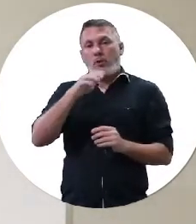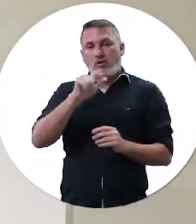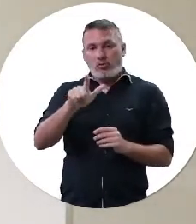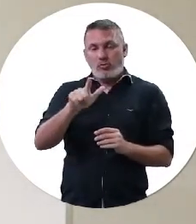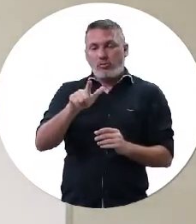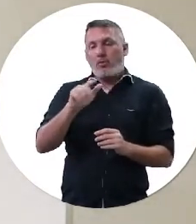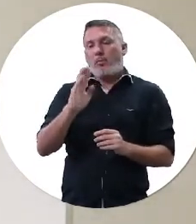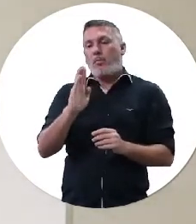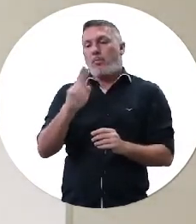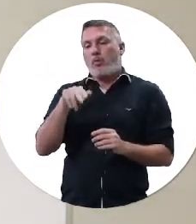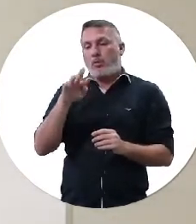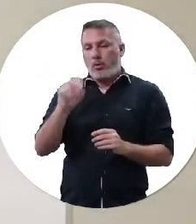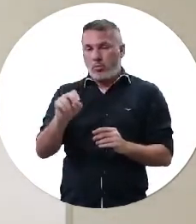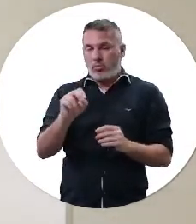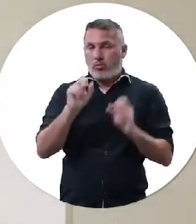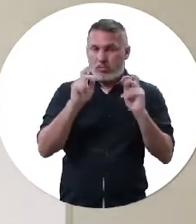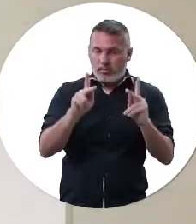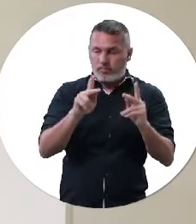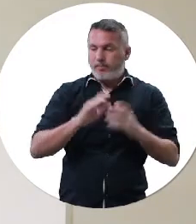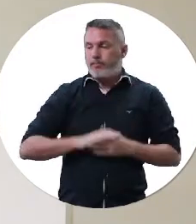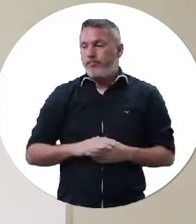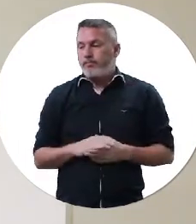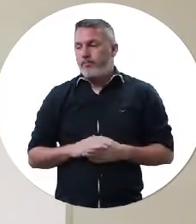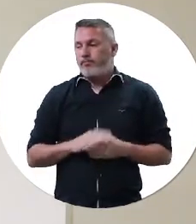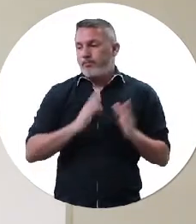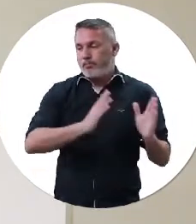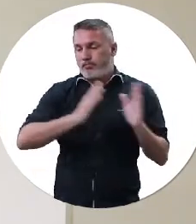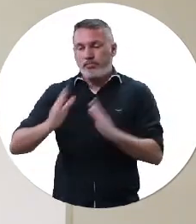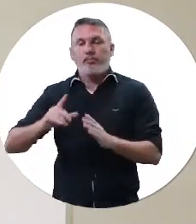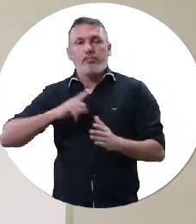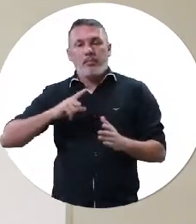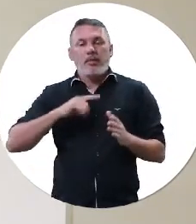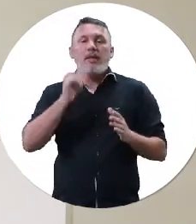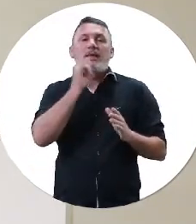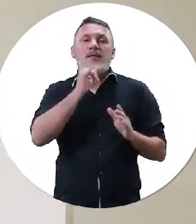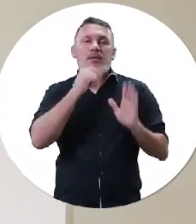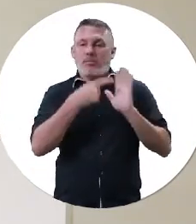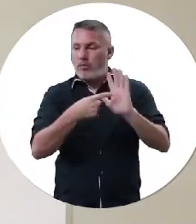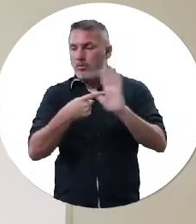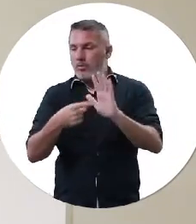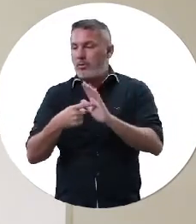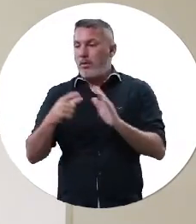Ok? Continuando aqui os nossos exemplos. Essa é a minha cadeia principal.